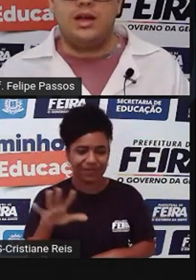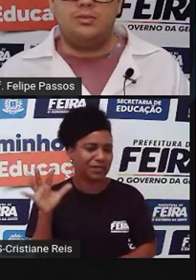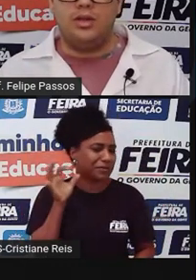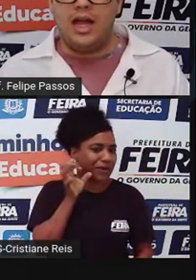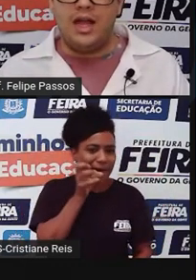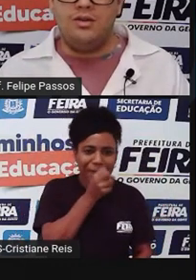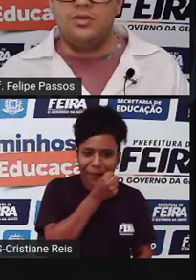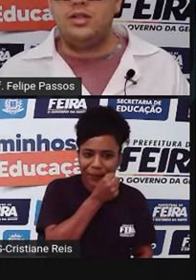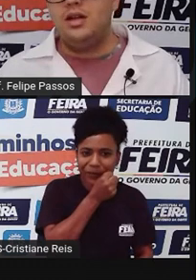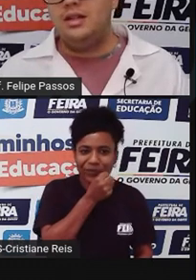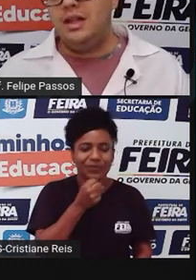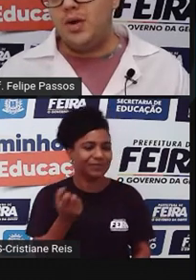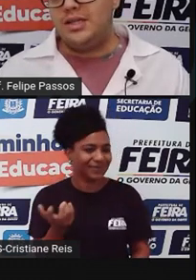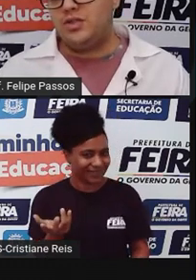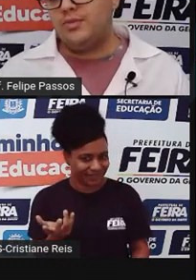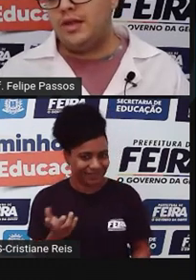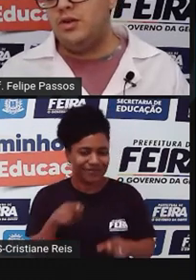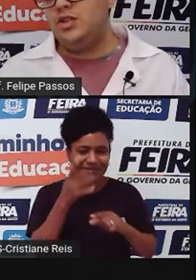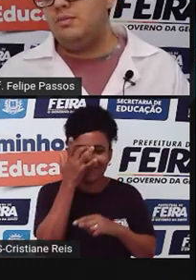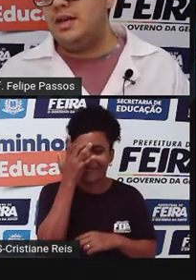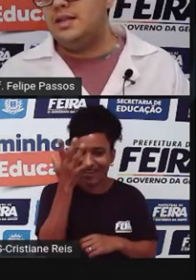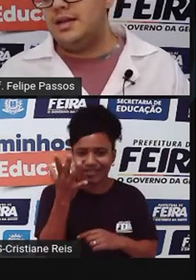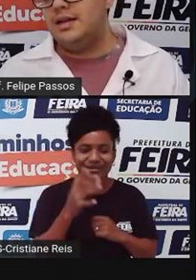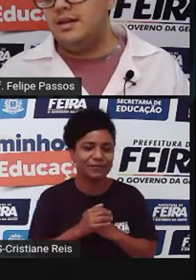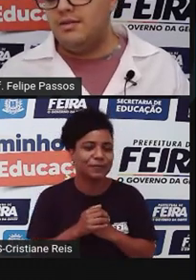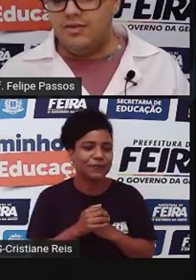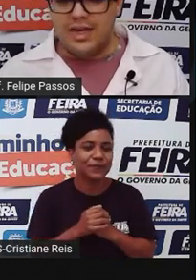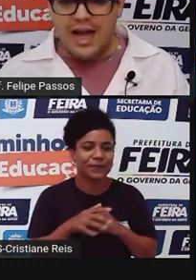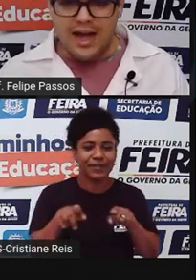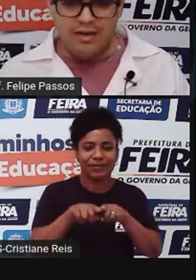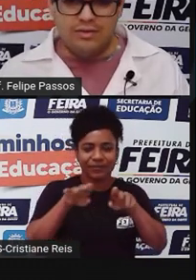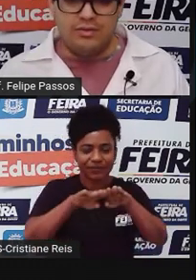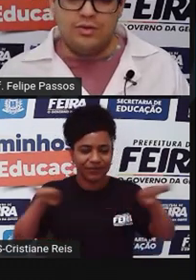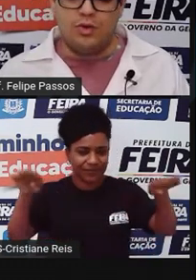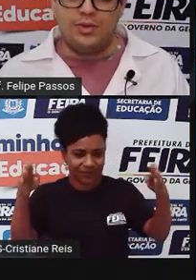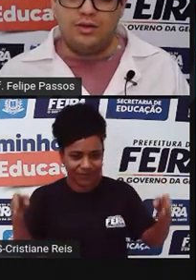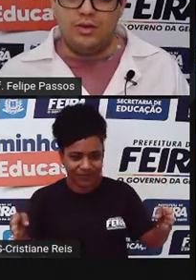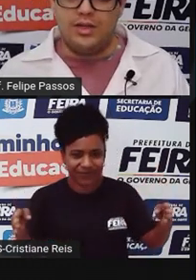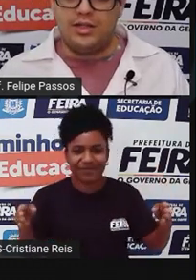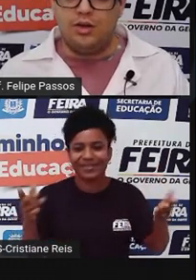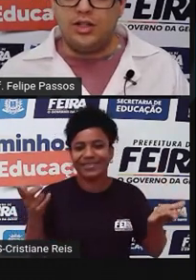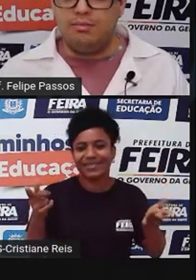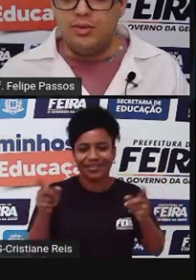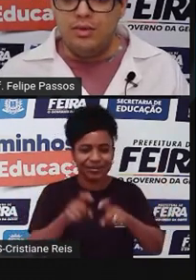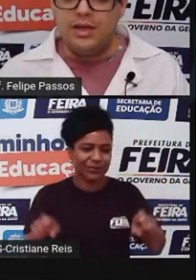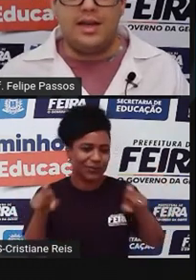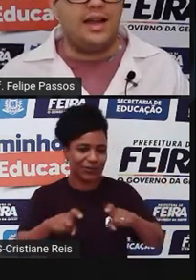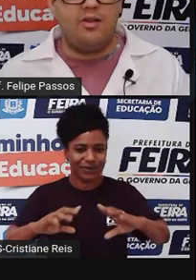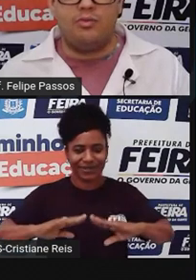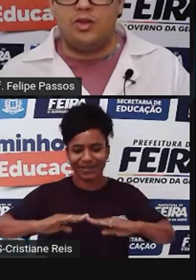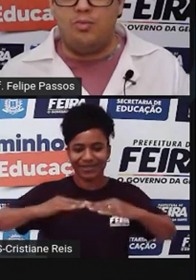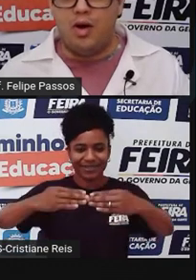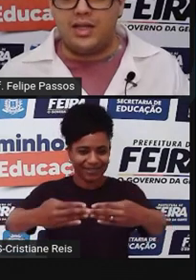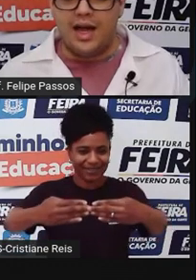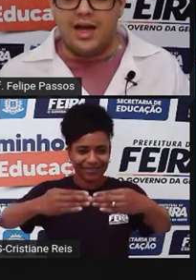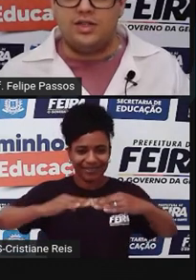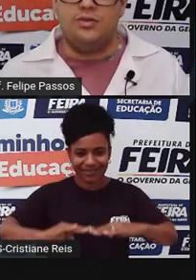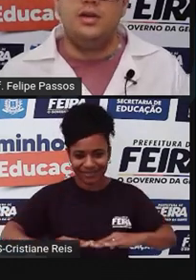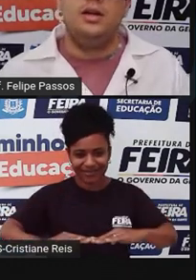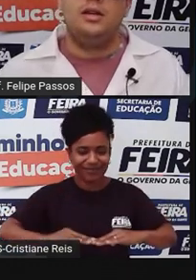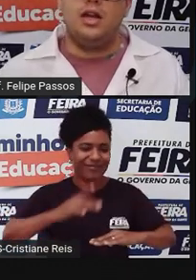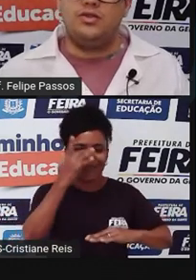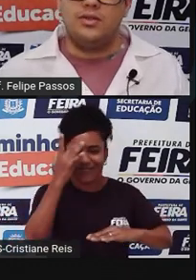rápidos mais modernos depois de seus computadores de mesa viraram os computadores notebook que aquele computador